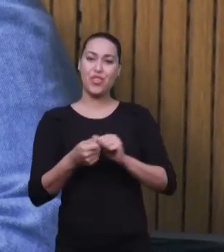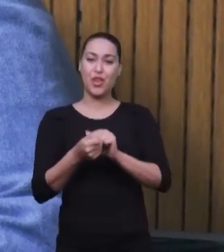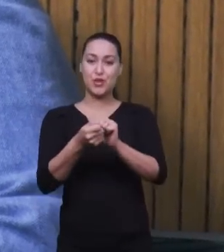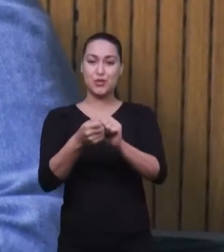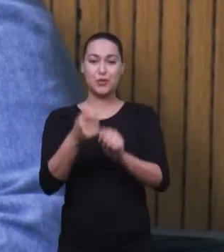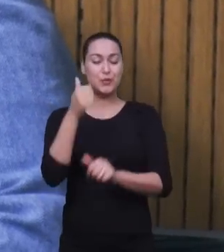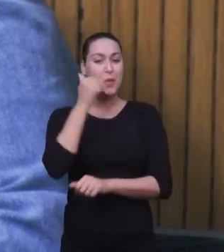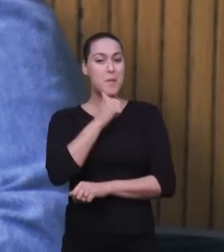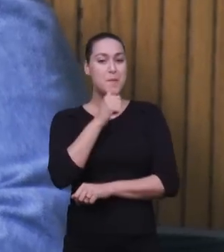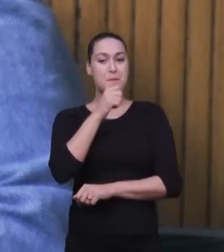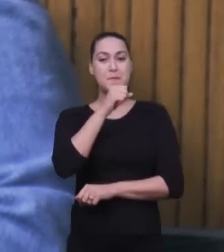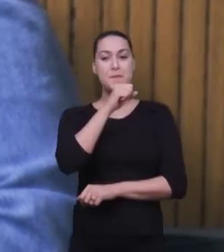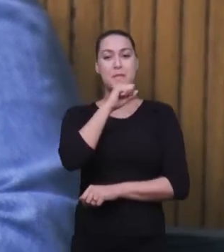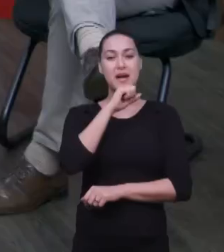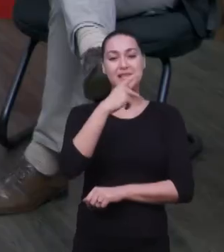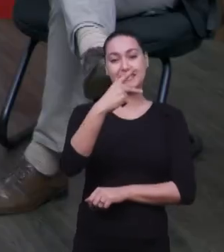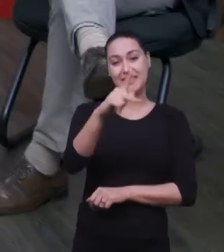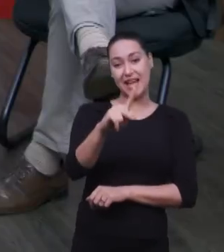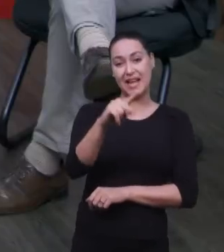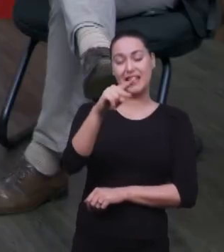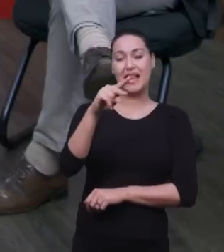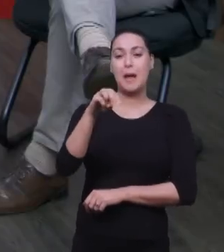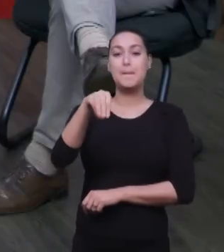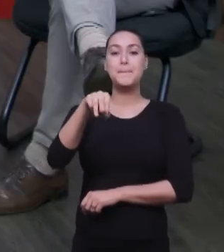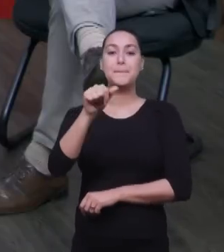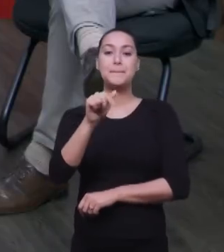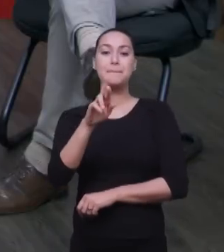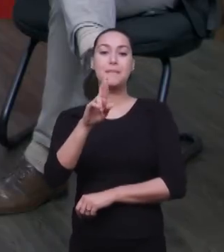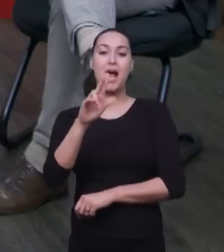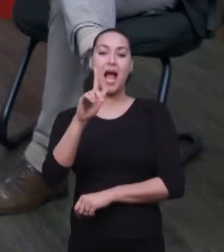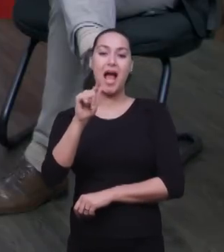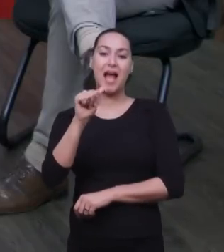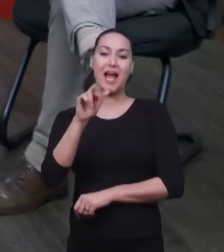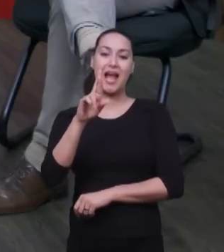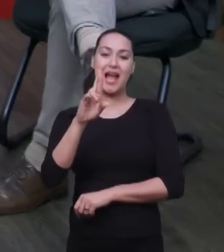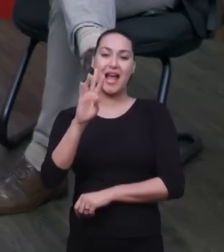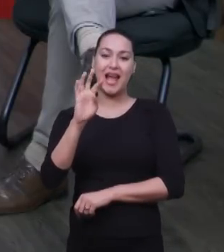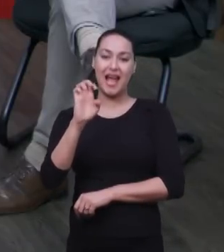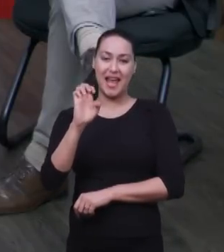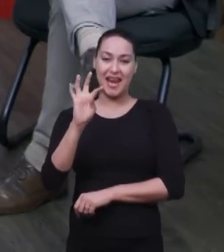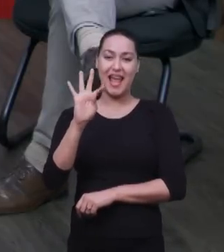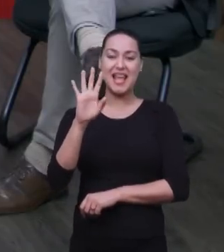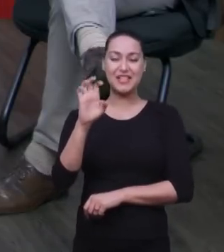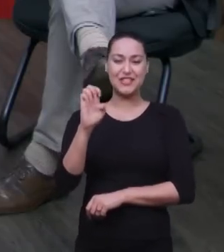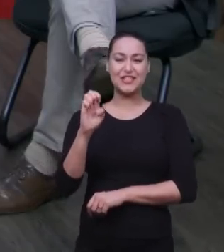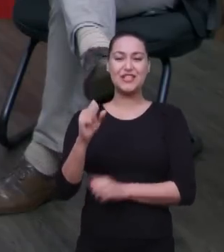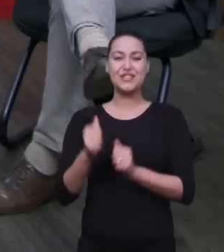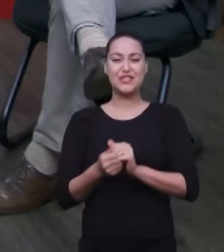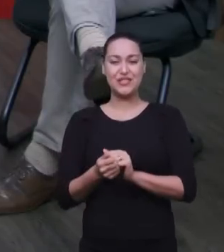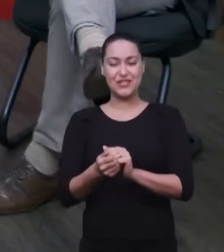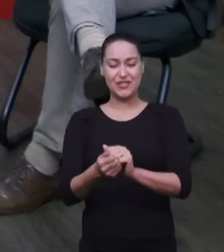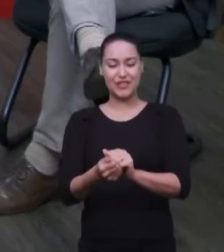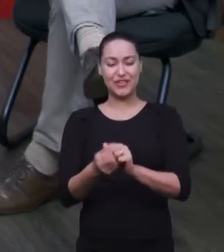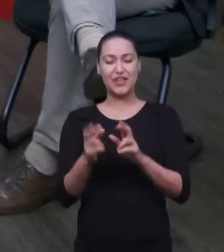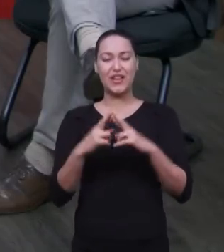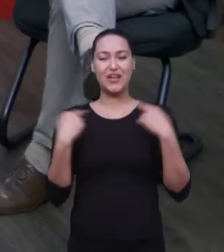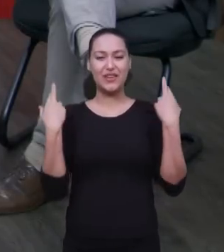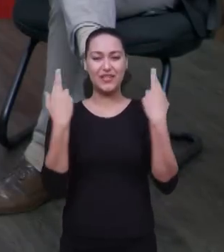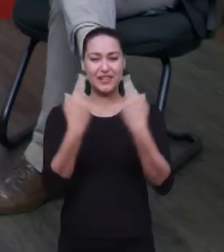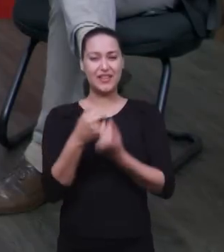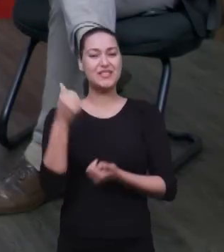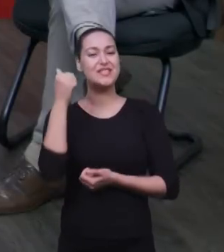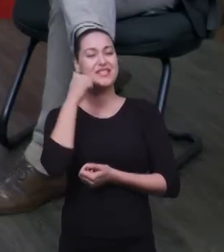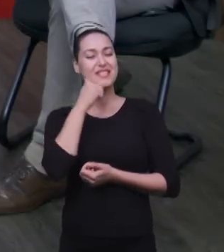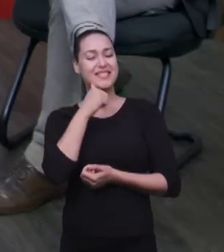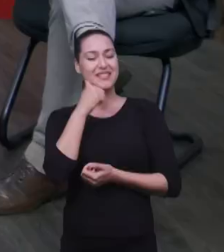na época junto com a mãe dela, nós estávamos juntos, a Margarete participava, né? Isso. Dos estudos lá, lembra? Lembro, então, reunião de